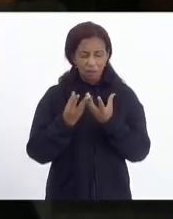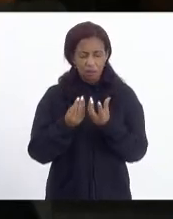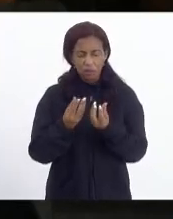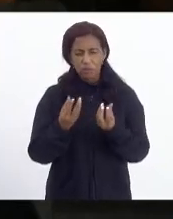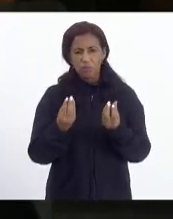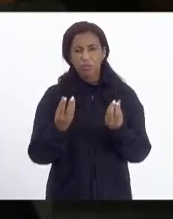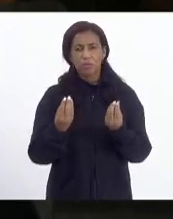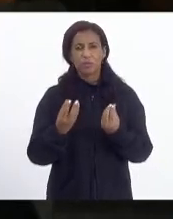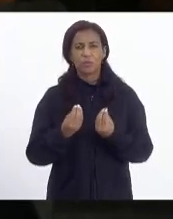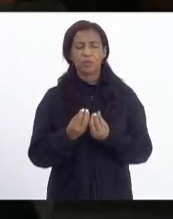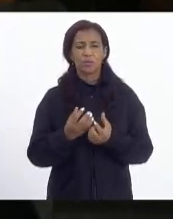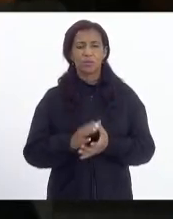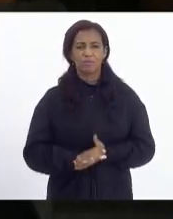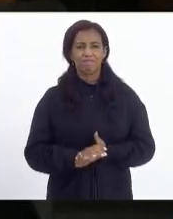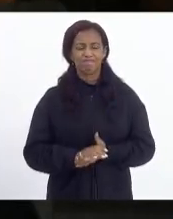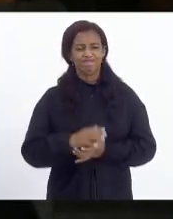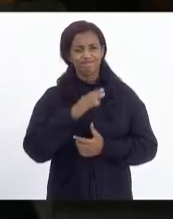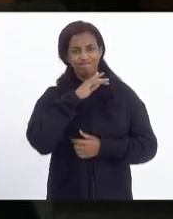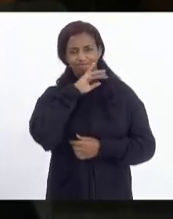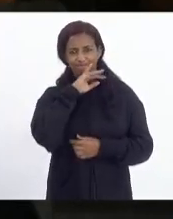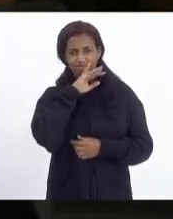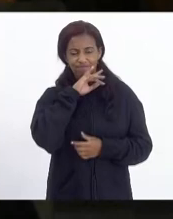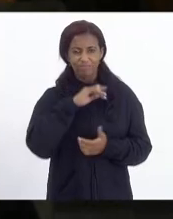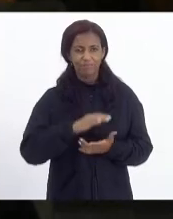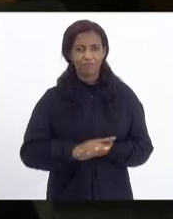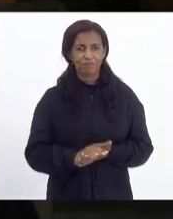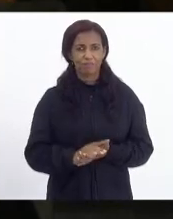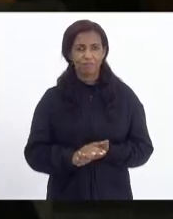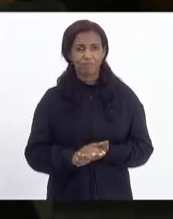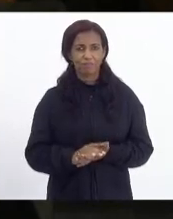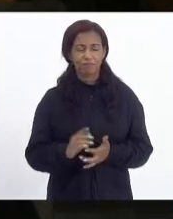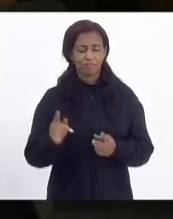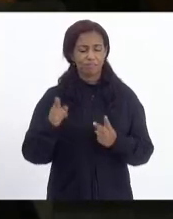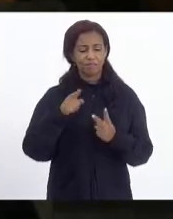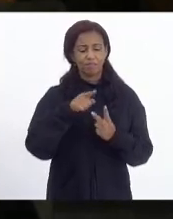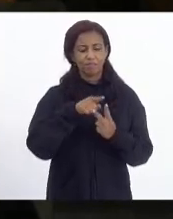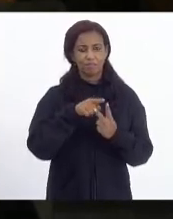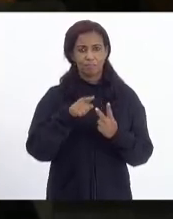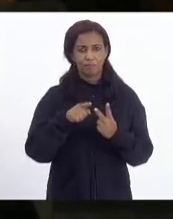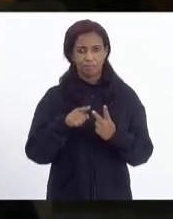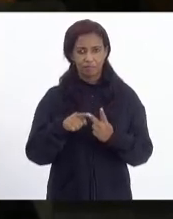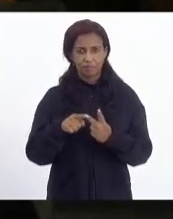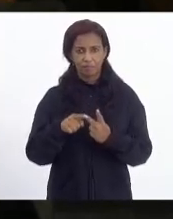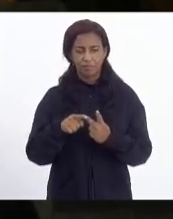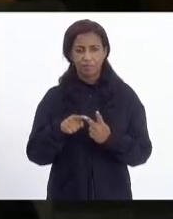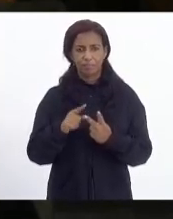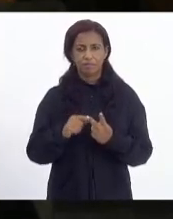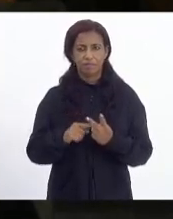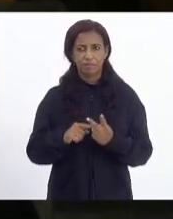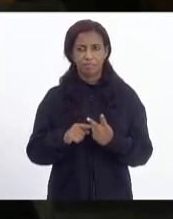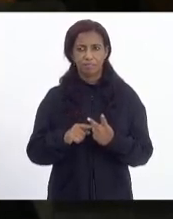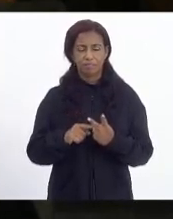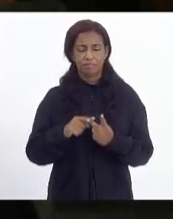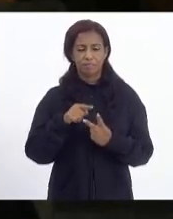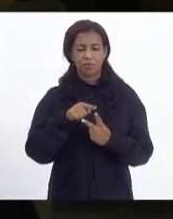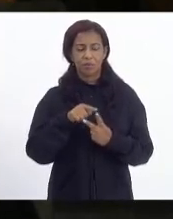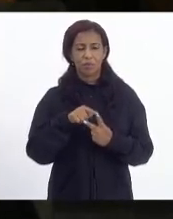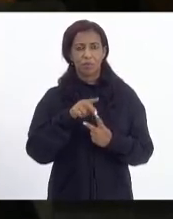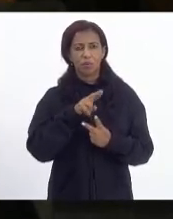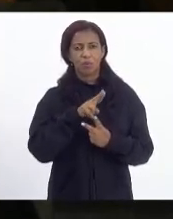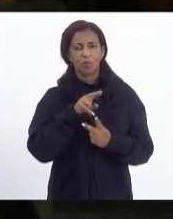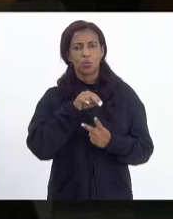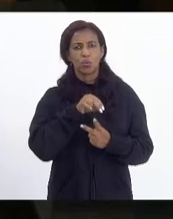muito ruim em duas vertentes e a utilização